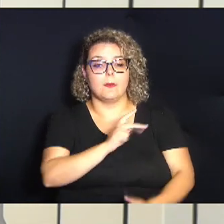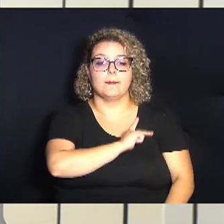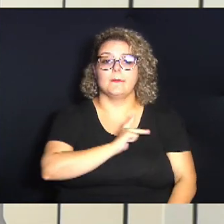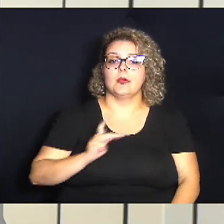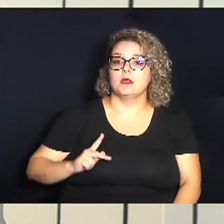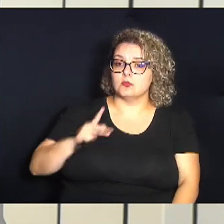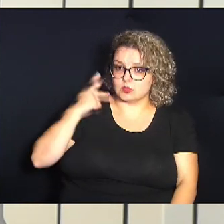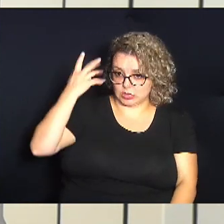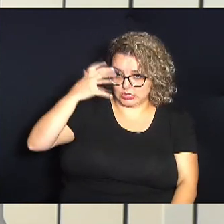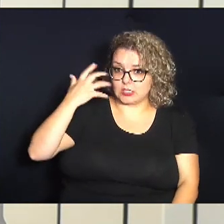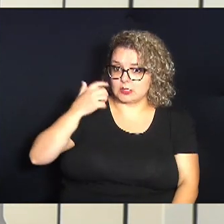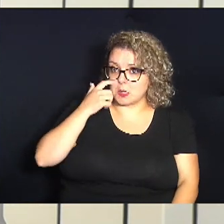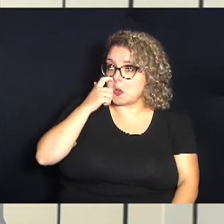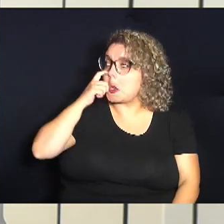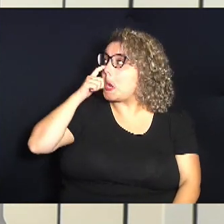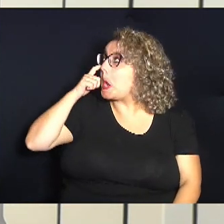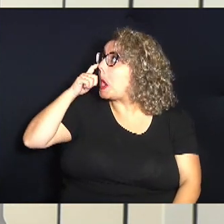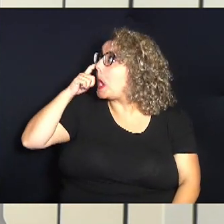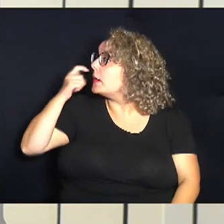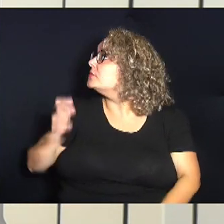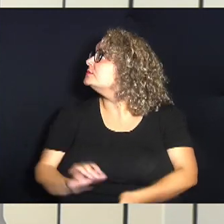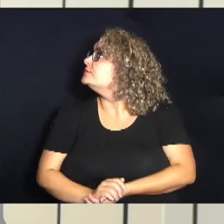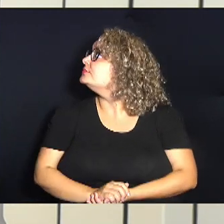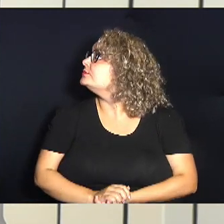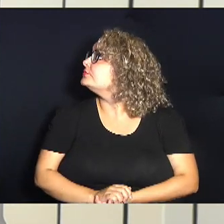pela vereadora Guida Calisto.